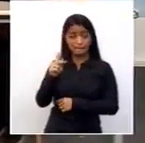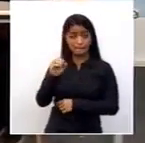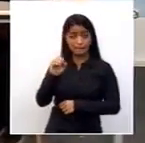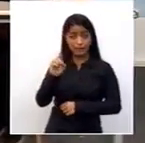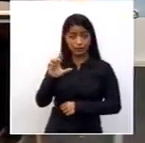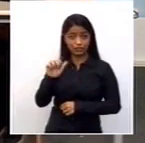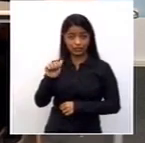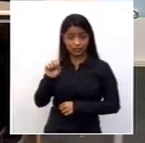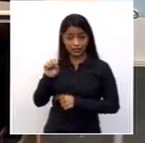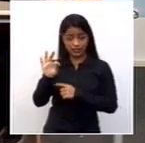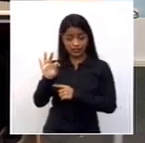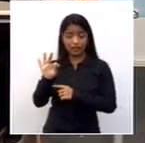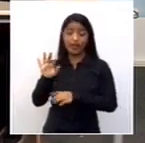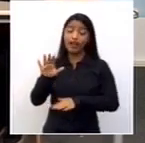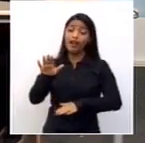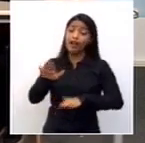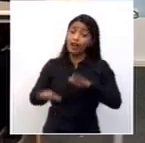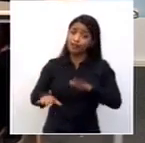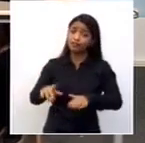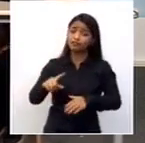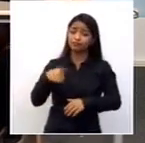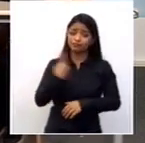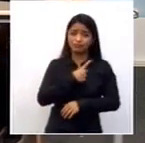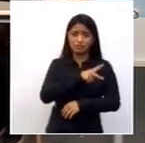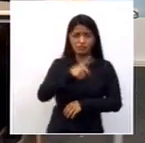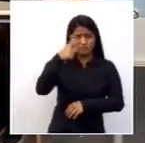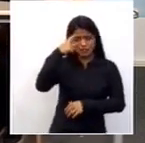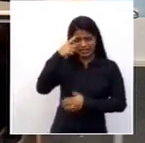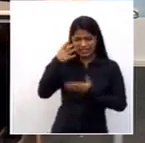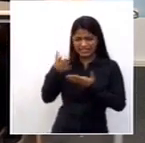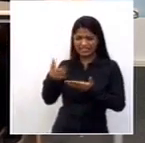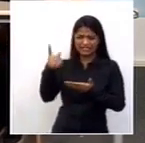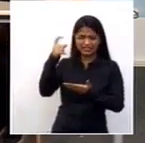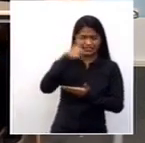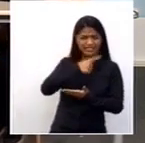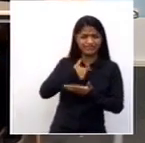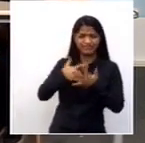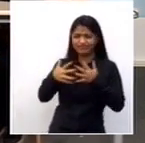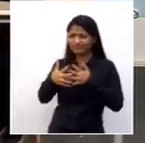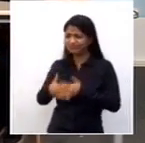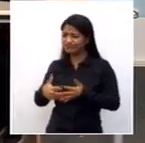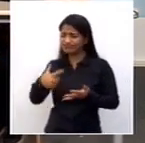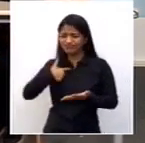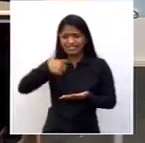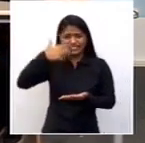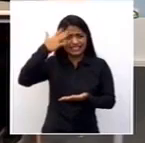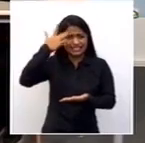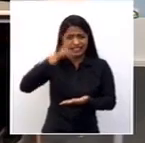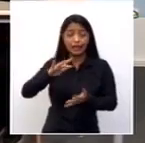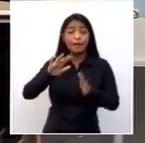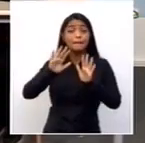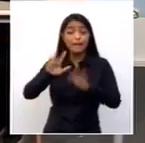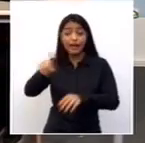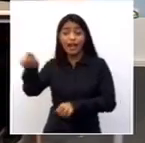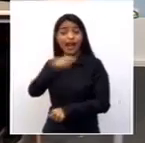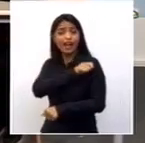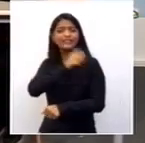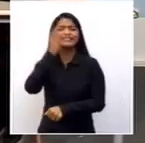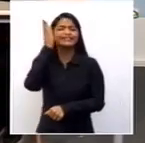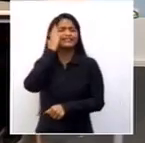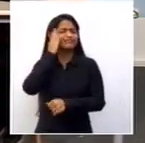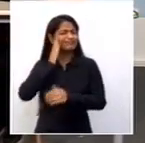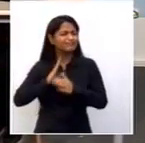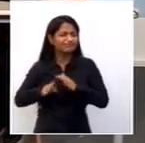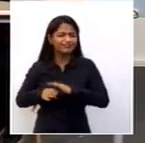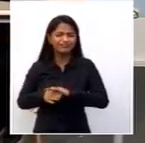vezes para nós, professores, parece que é meio difícil trabalhar, mas os estudantes, eles tiram de letra, principalmente